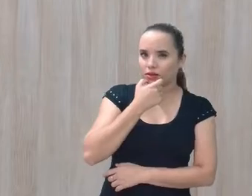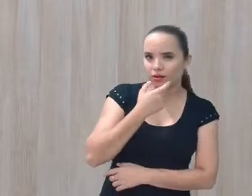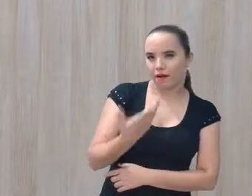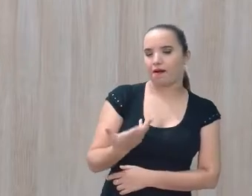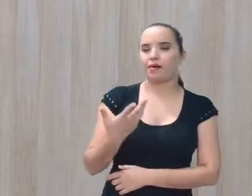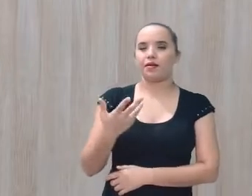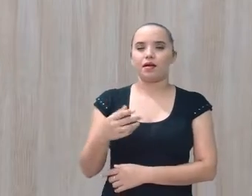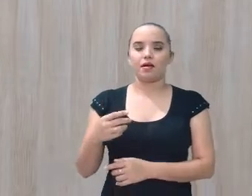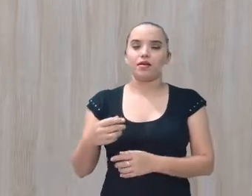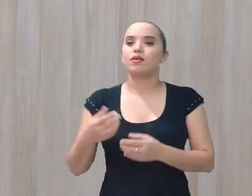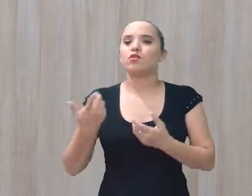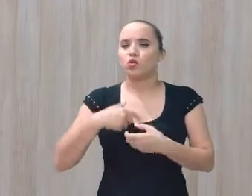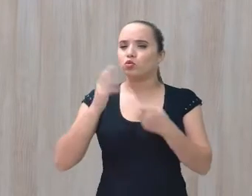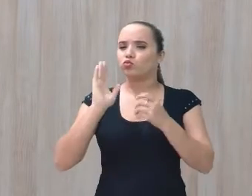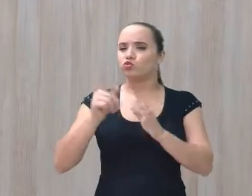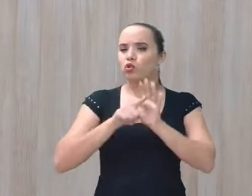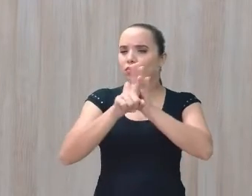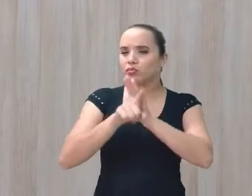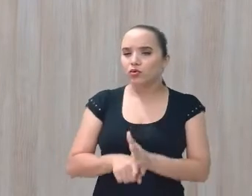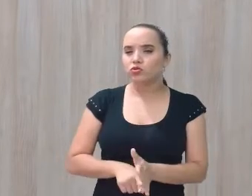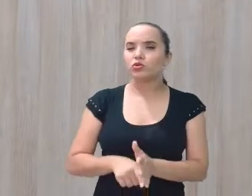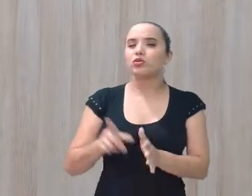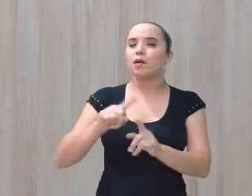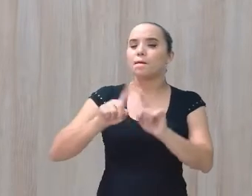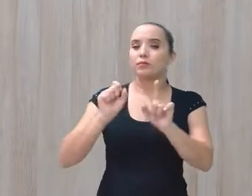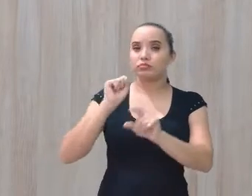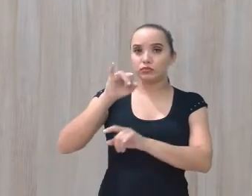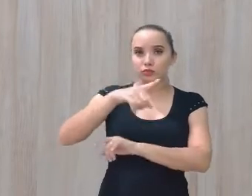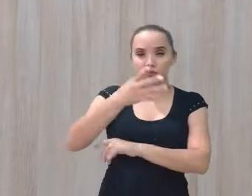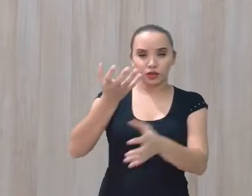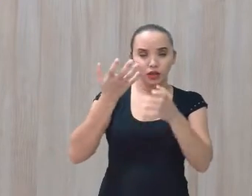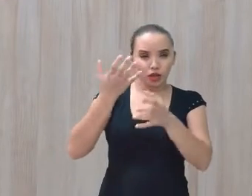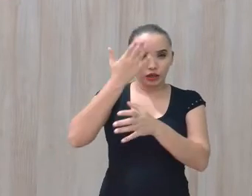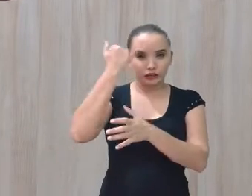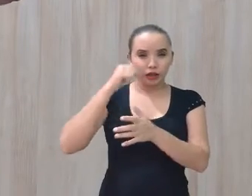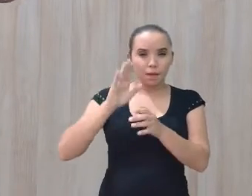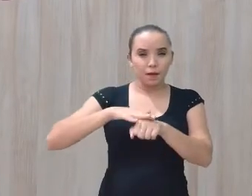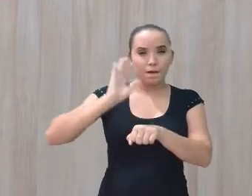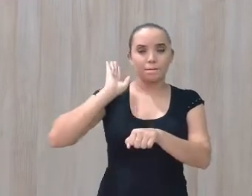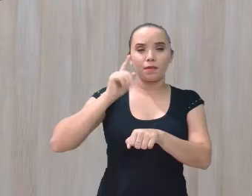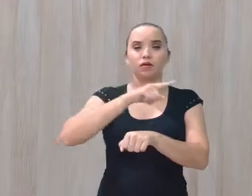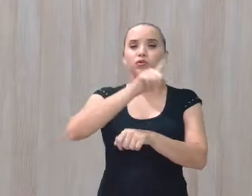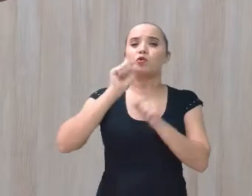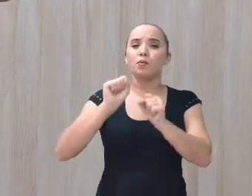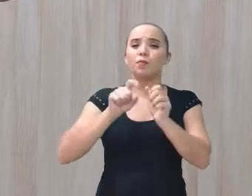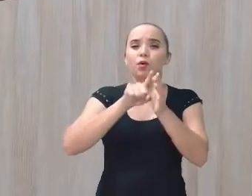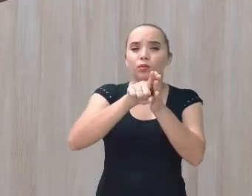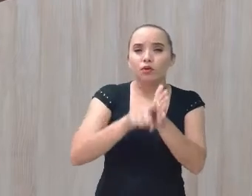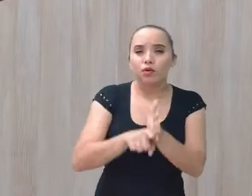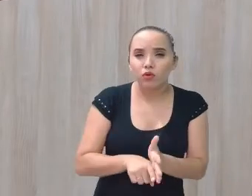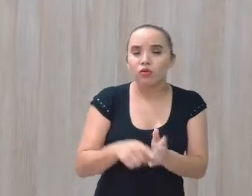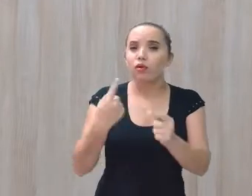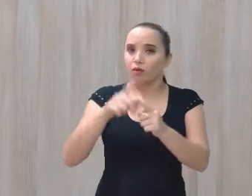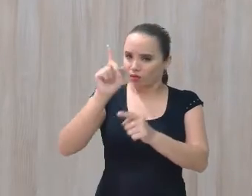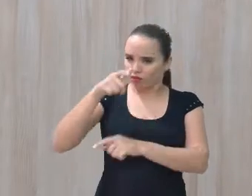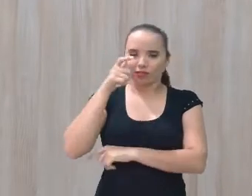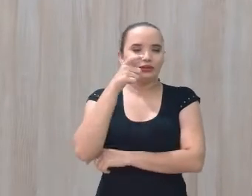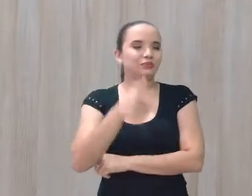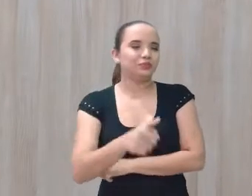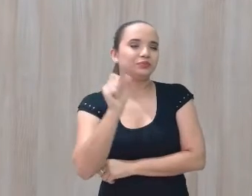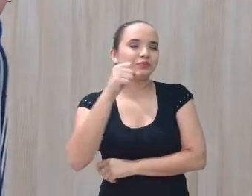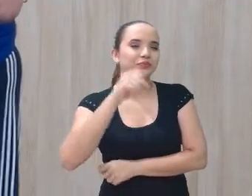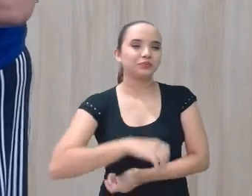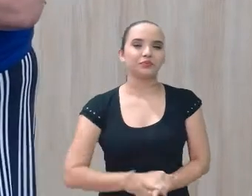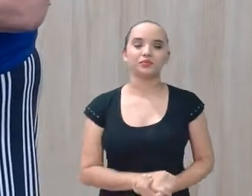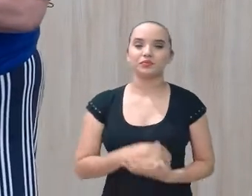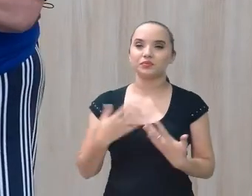porque seria muita coisa. Mas se vocês quiserem saber mais, vocês podem pesquisar, porque é bem interessante, tá?